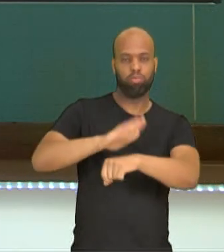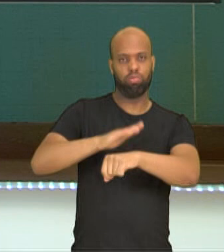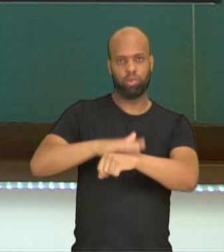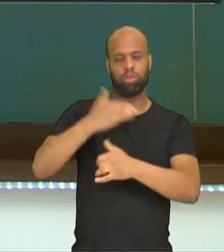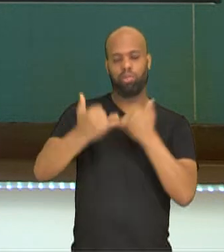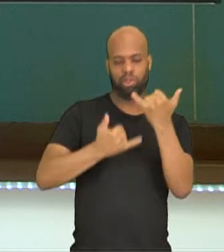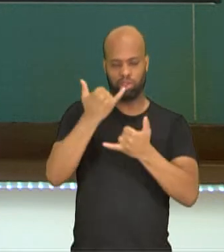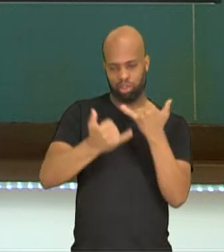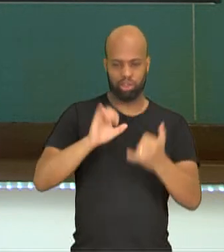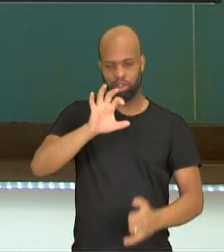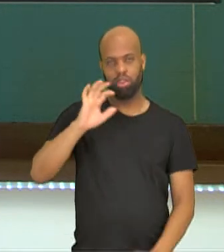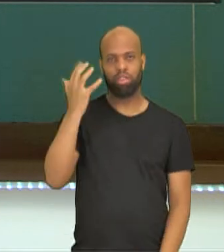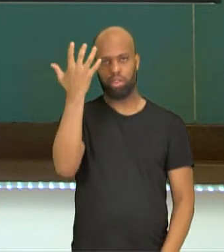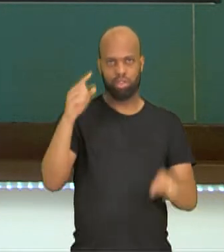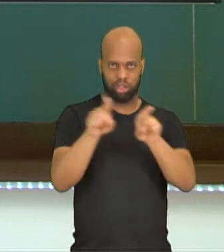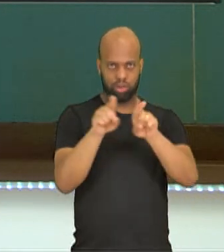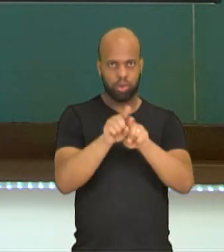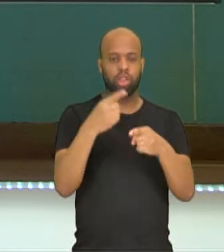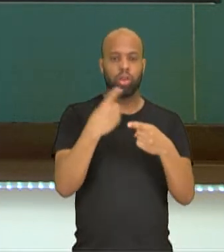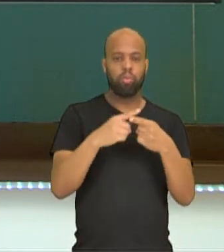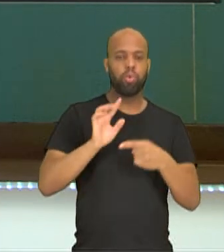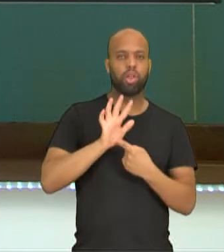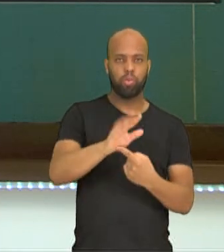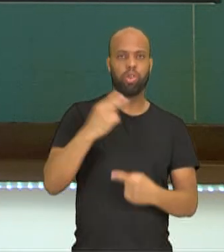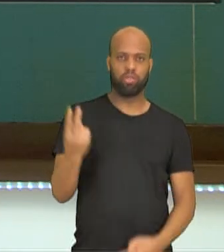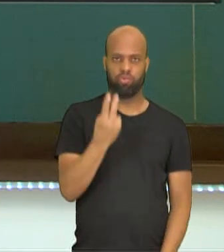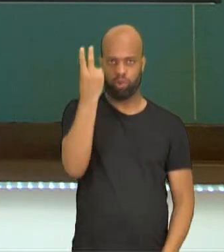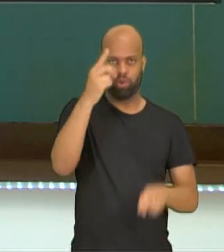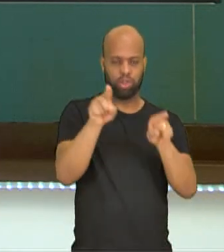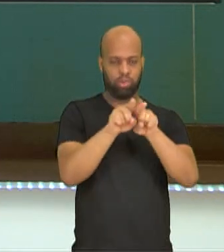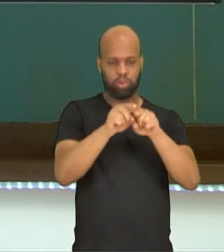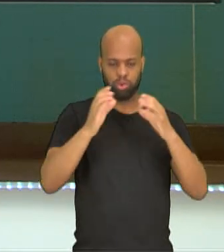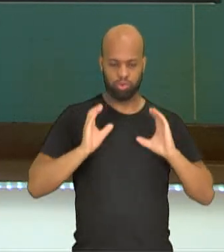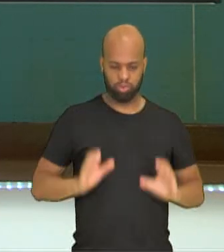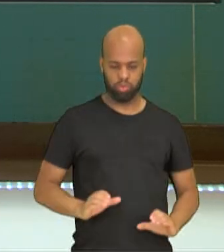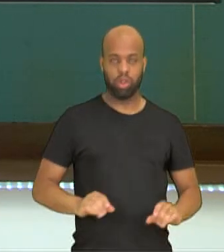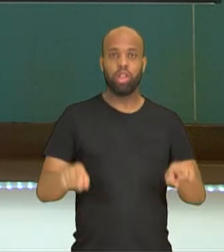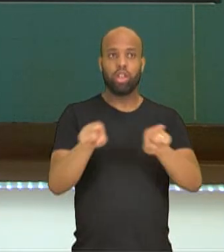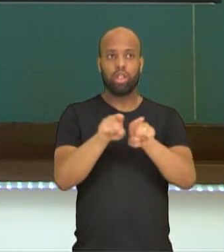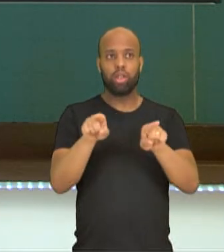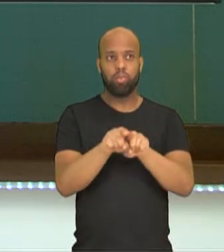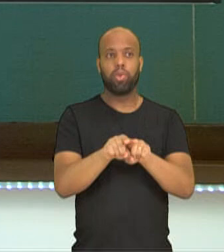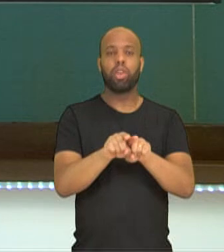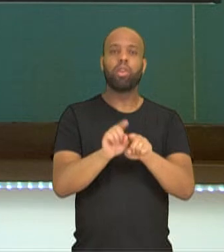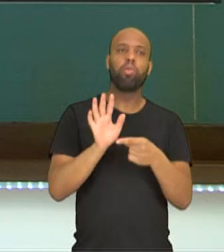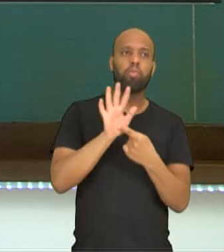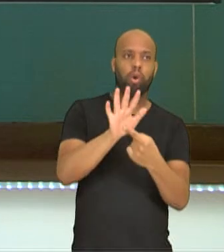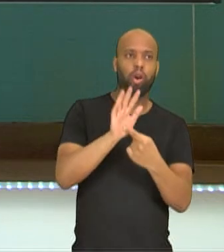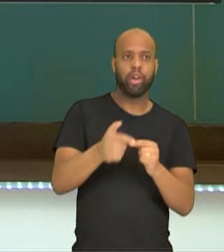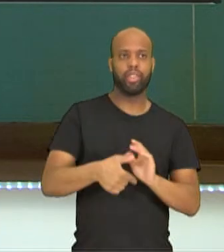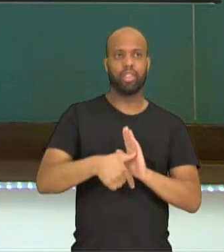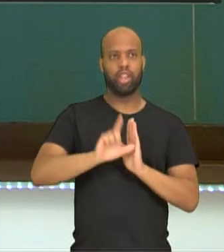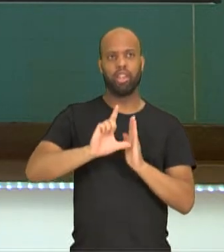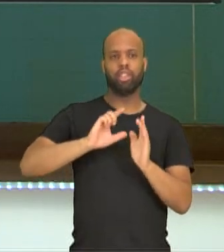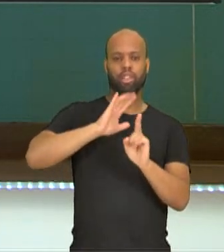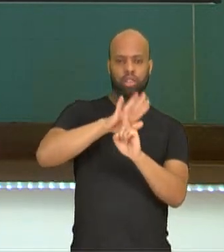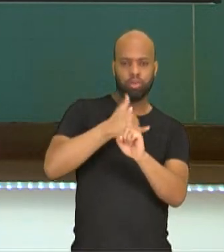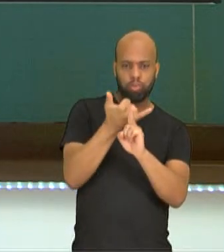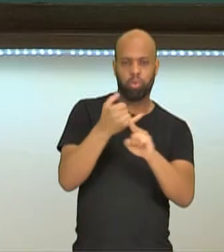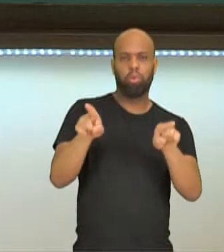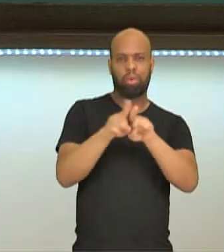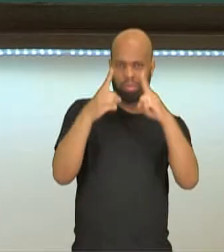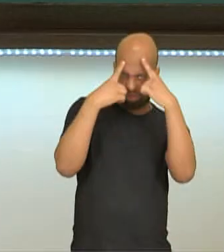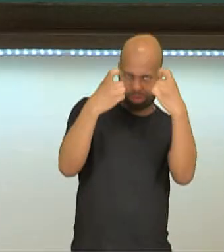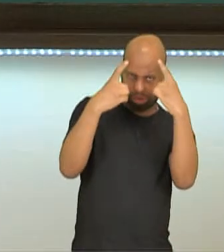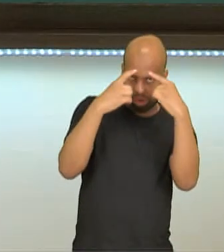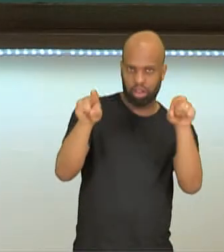as brincadeiras. Elas reproduzem valores e comportamentos, do mesmo jeito que reproduziam num bullying, numa